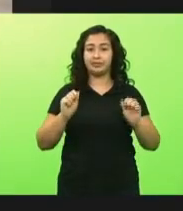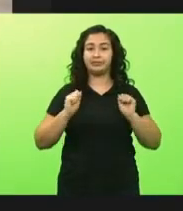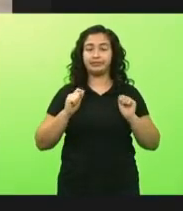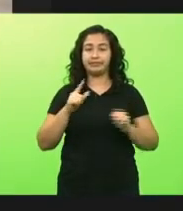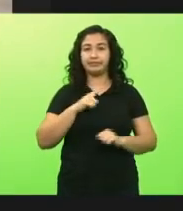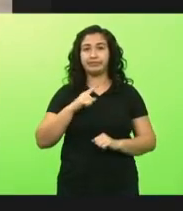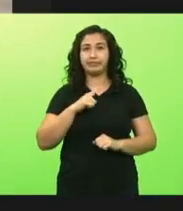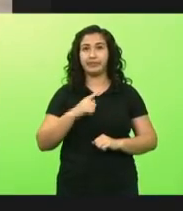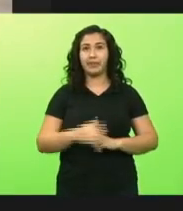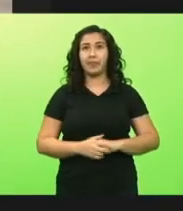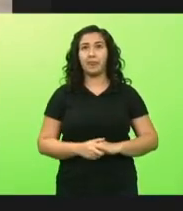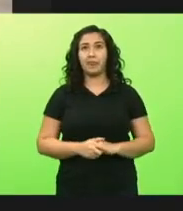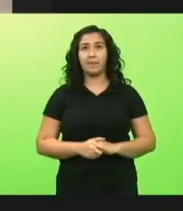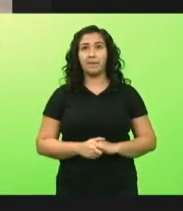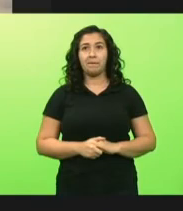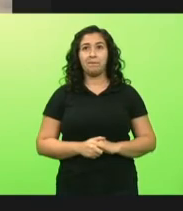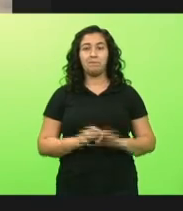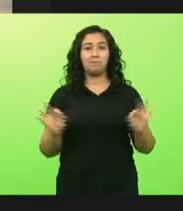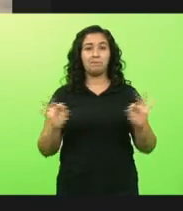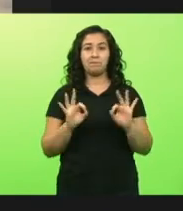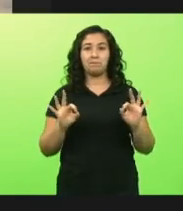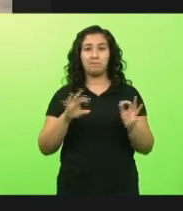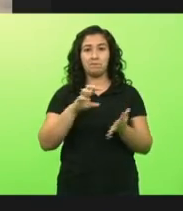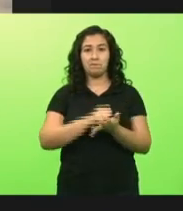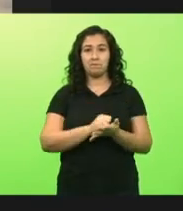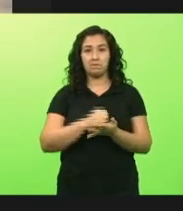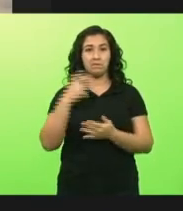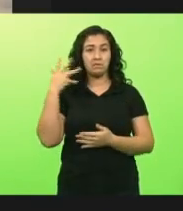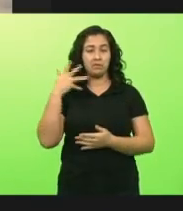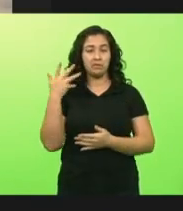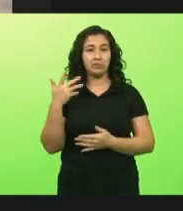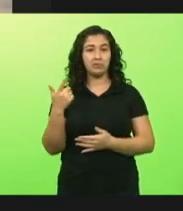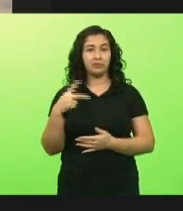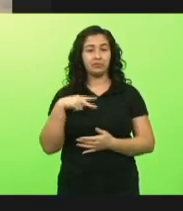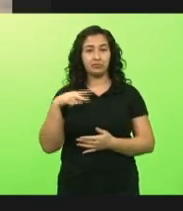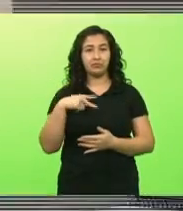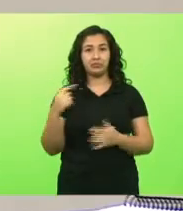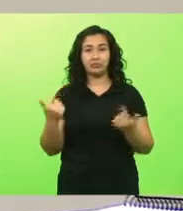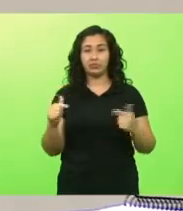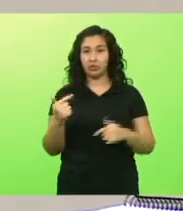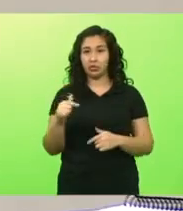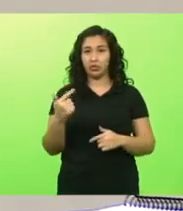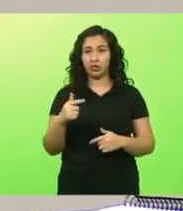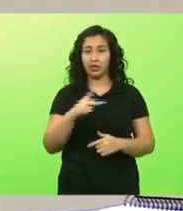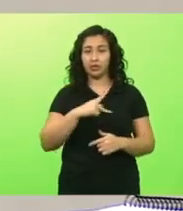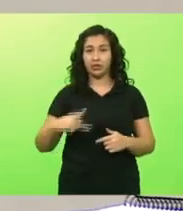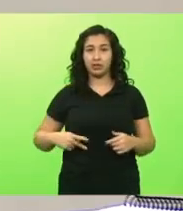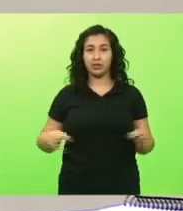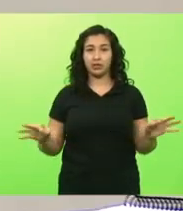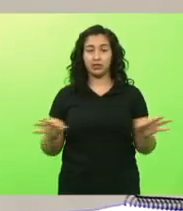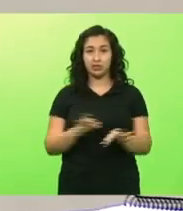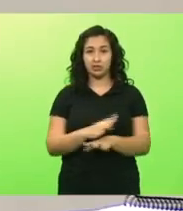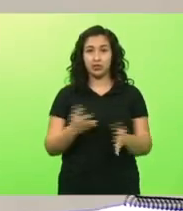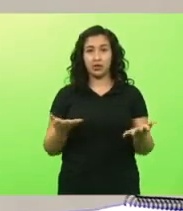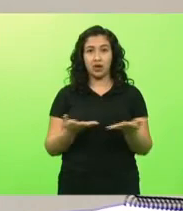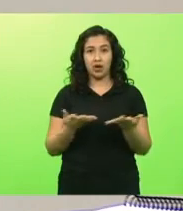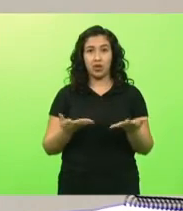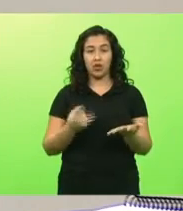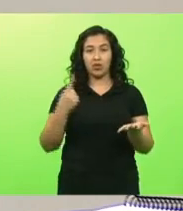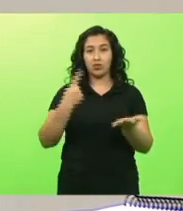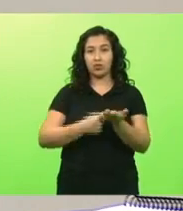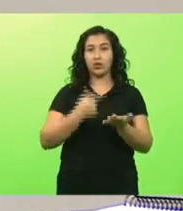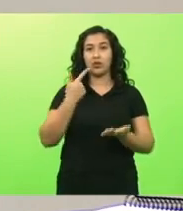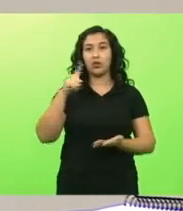presidente. Não havendo mais oradores inscritos em explicações pessoais, esta presidência encerra a presente sessão e convoca